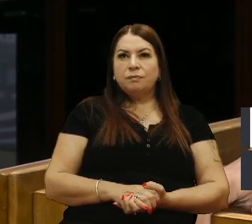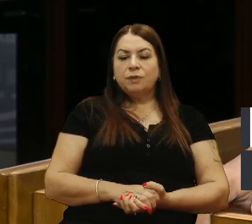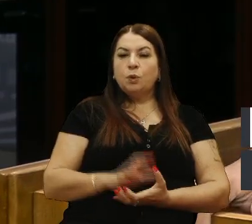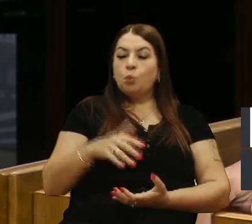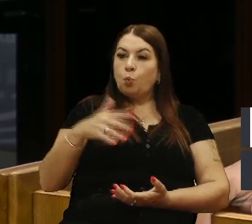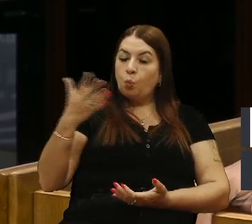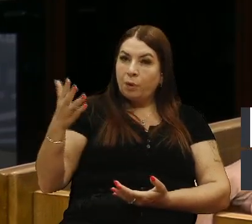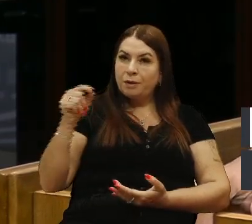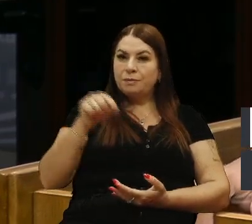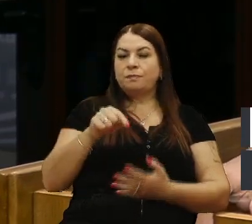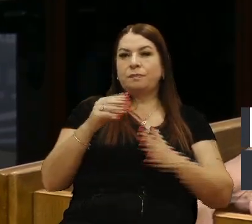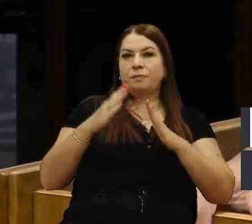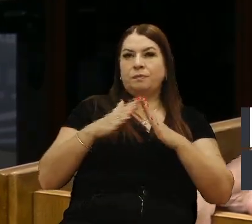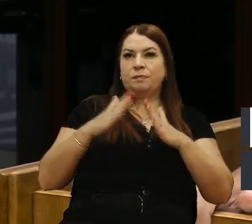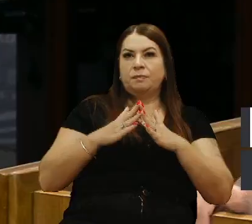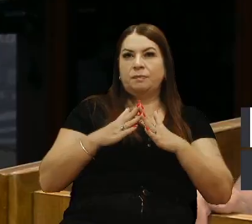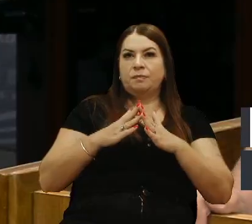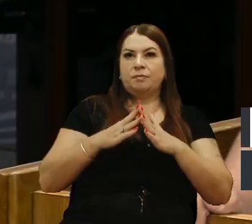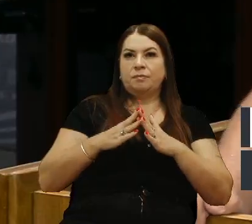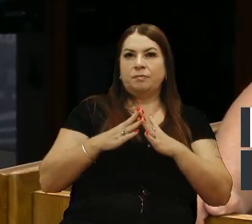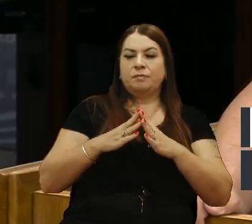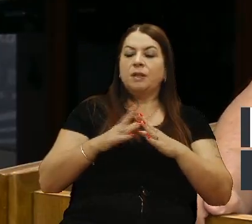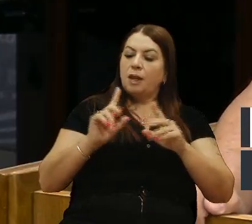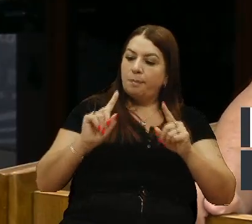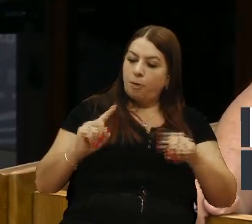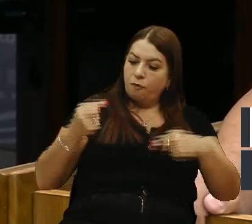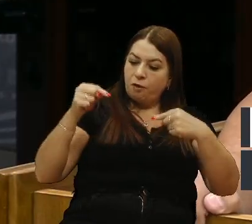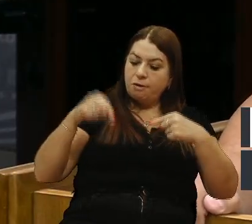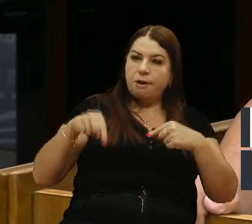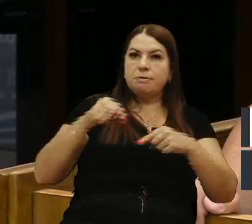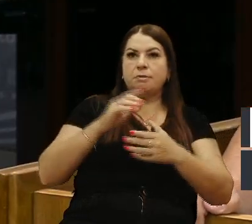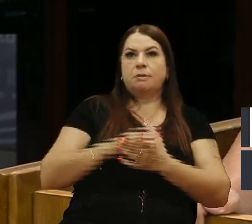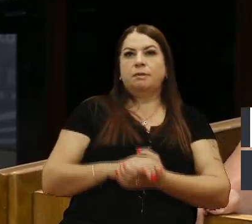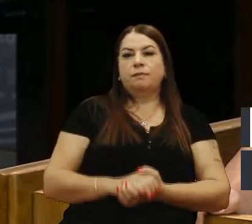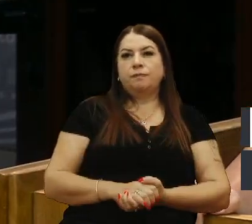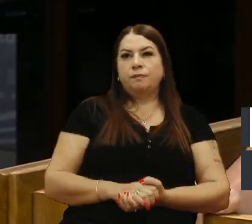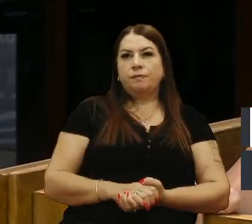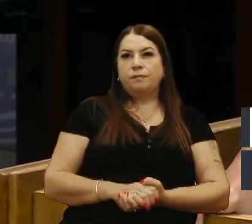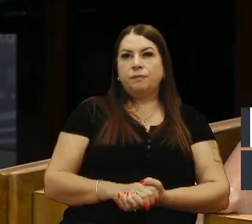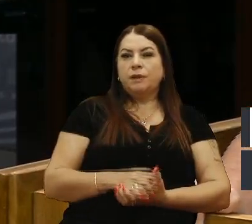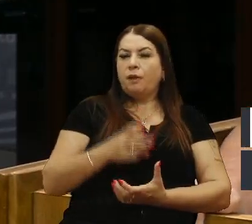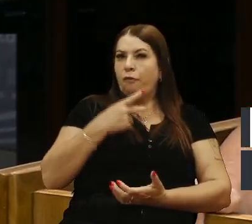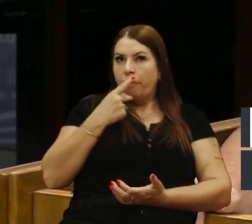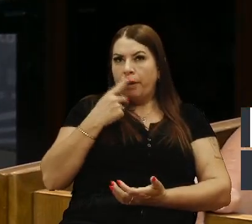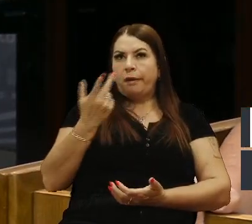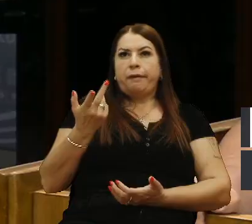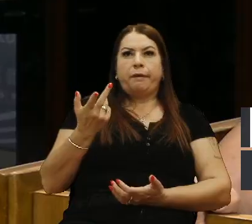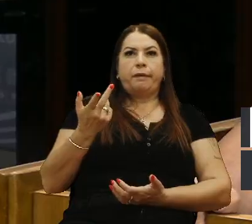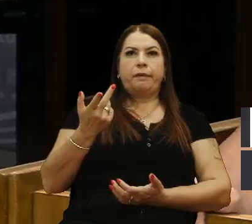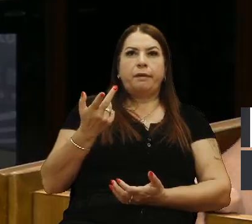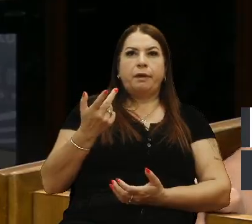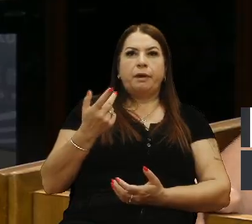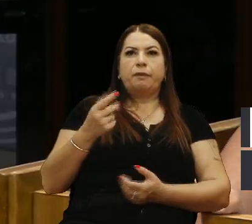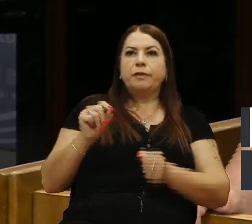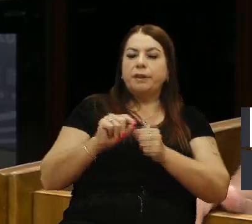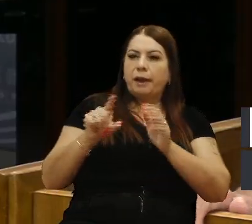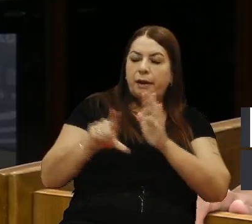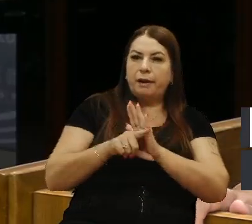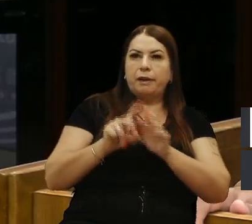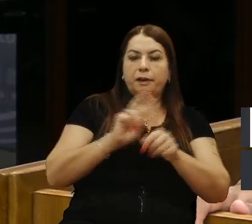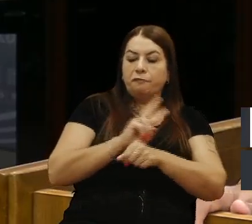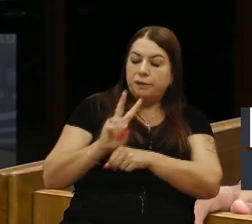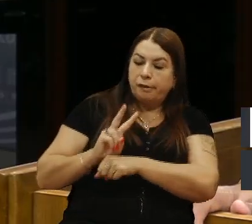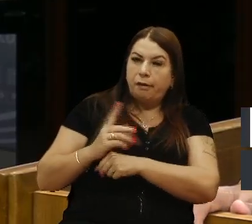Quando essa casa é provocada a se manifestar, a legislar, a